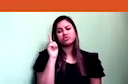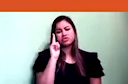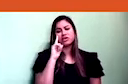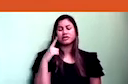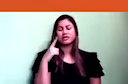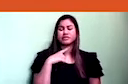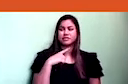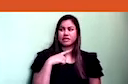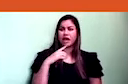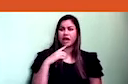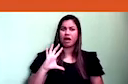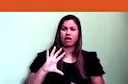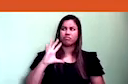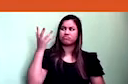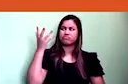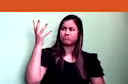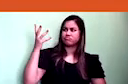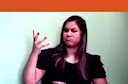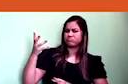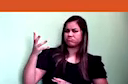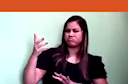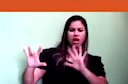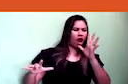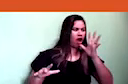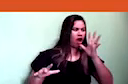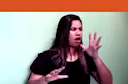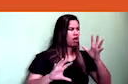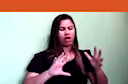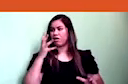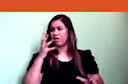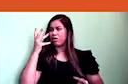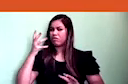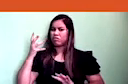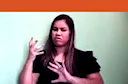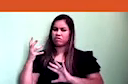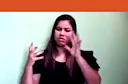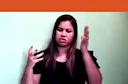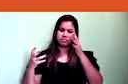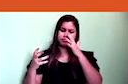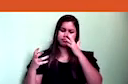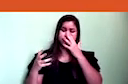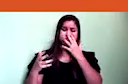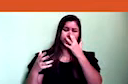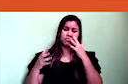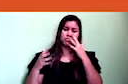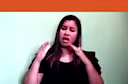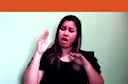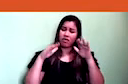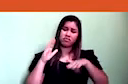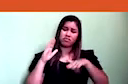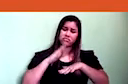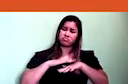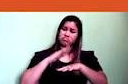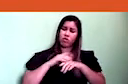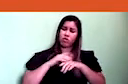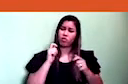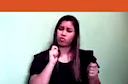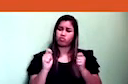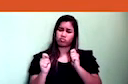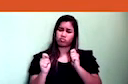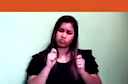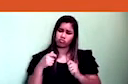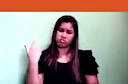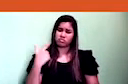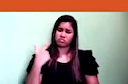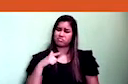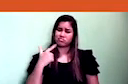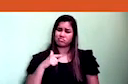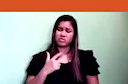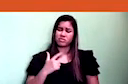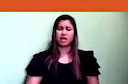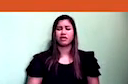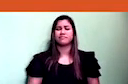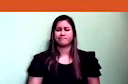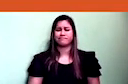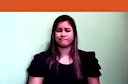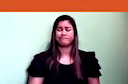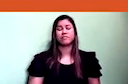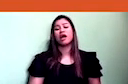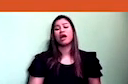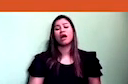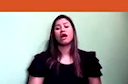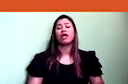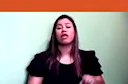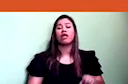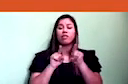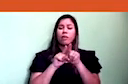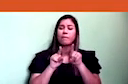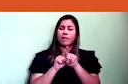imprevistos e de situações que, na maioria das vezes, nós não controlamos, né? As pressões do trabalho, que apesar do trabalho